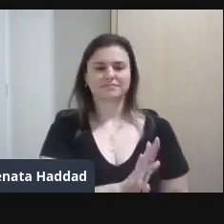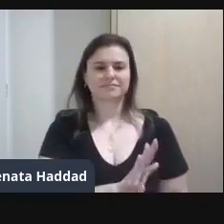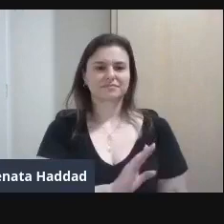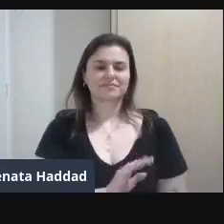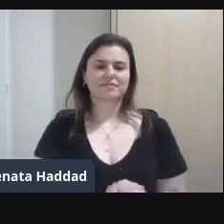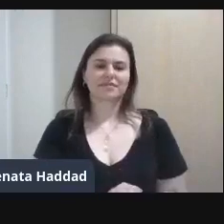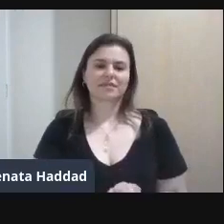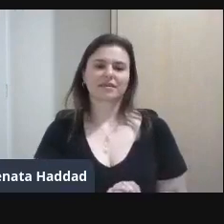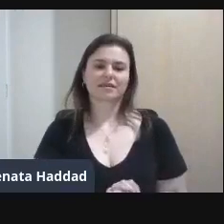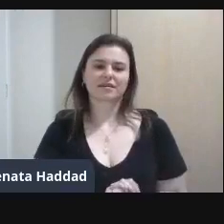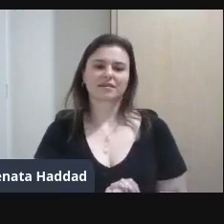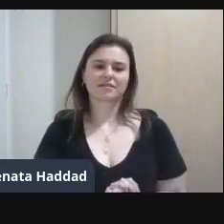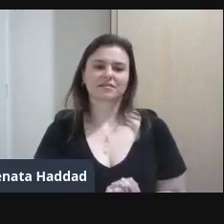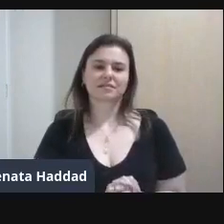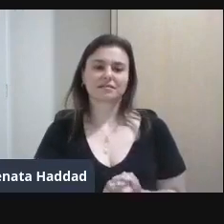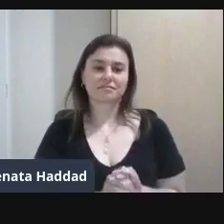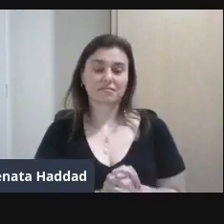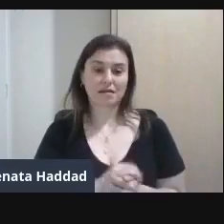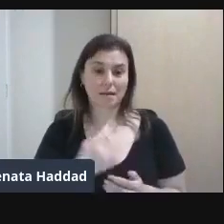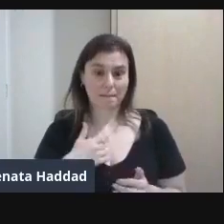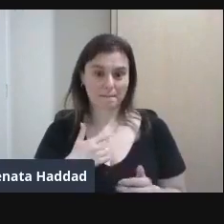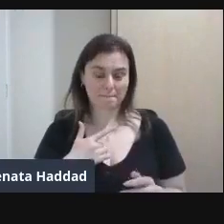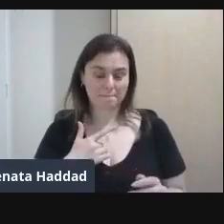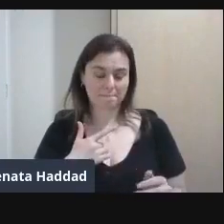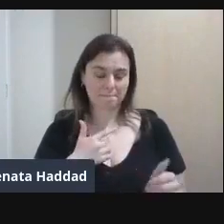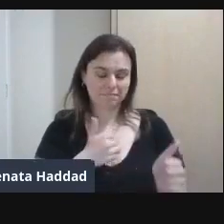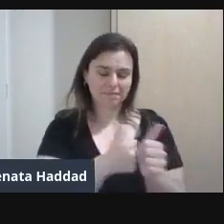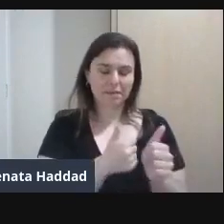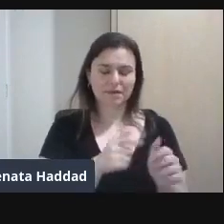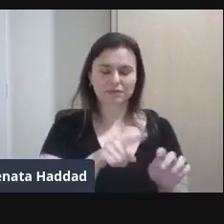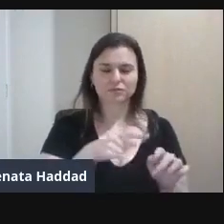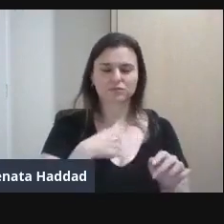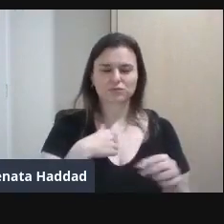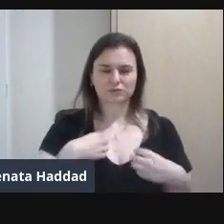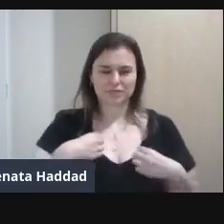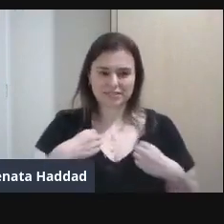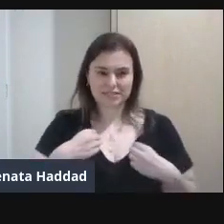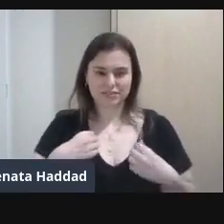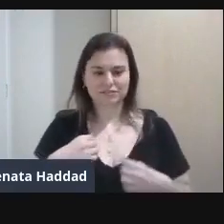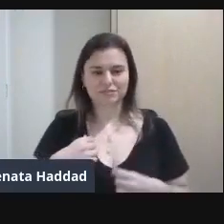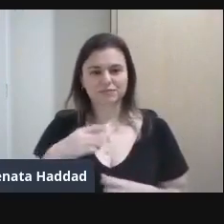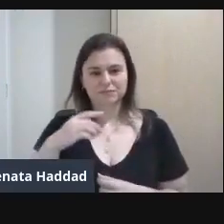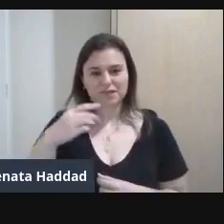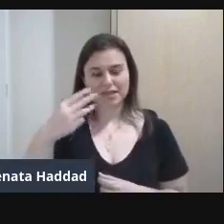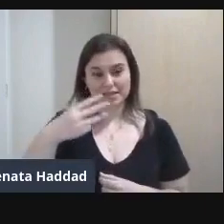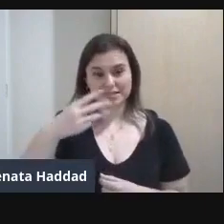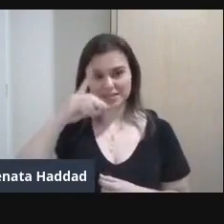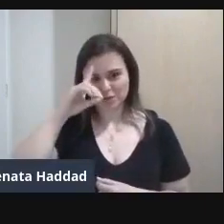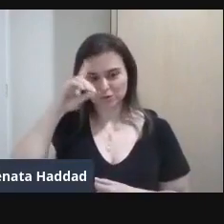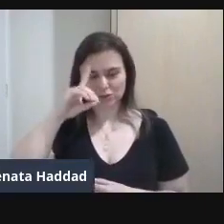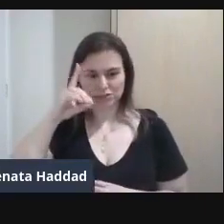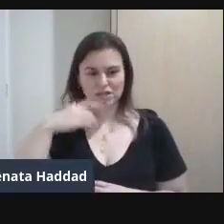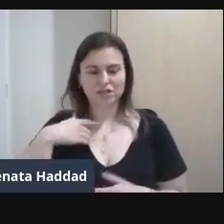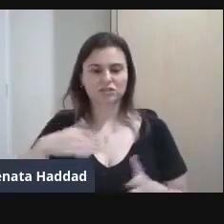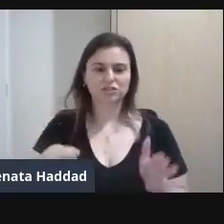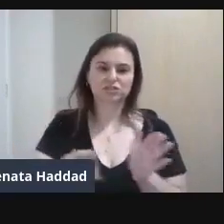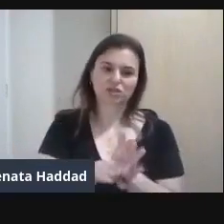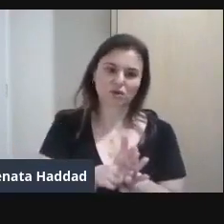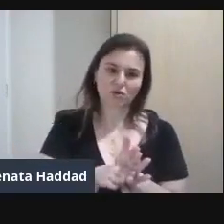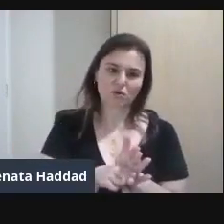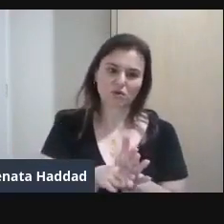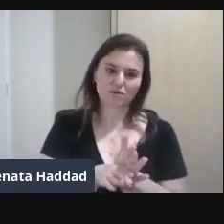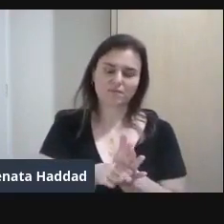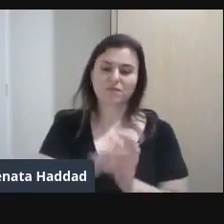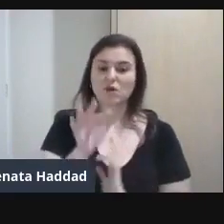Ao lado Do corte De tecido E no terceiro dia Ele chegou Com uma